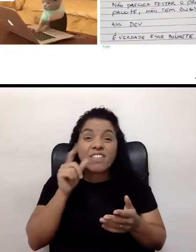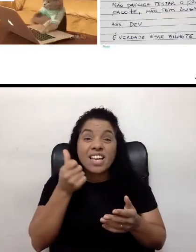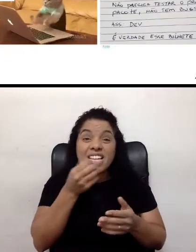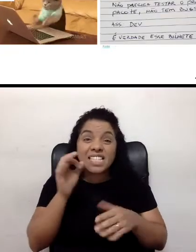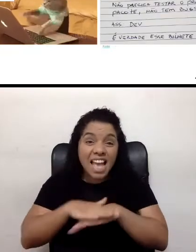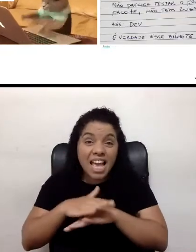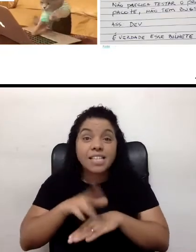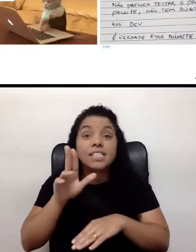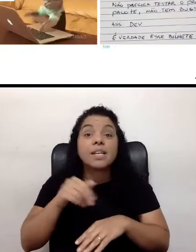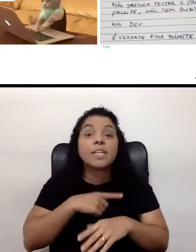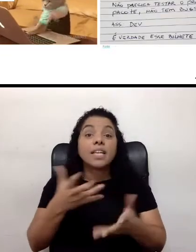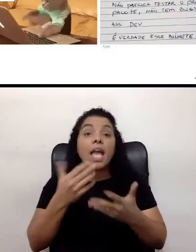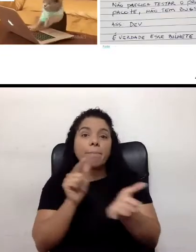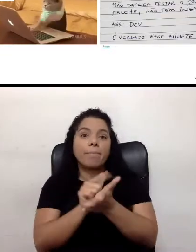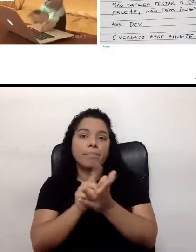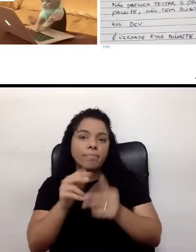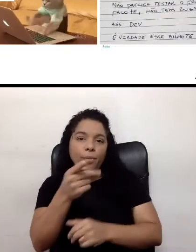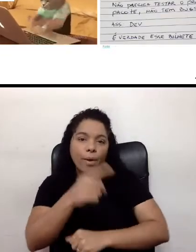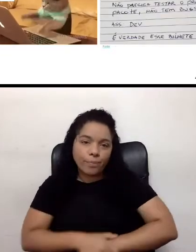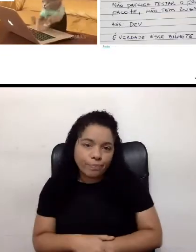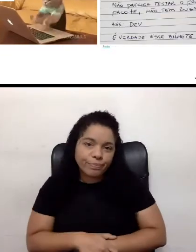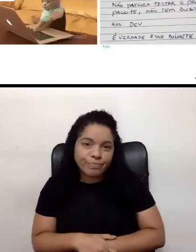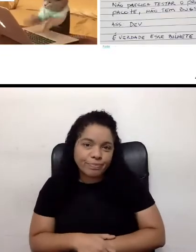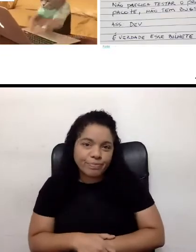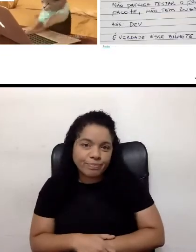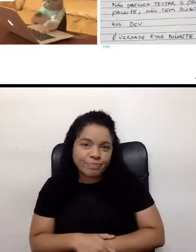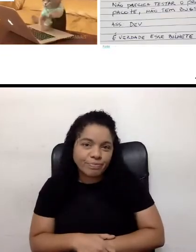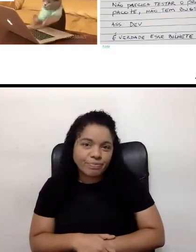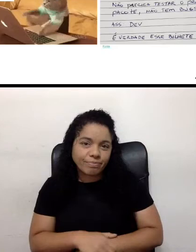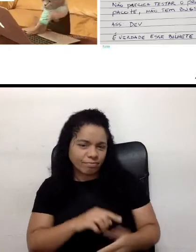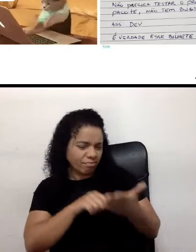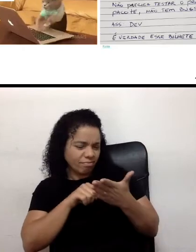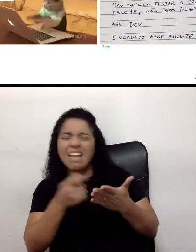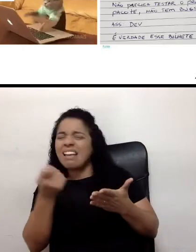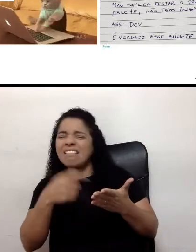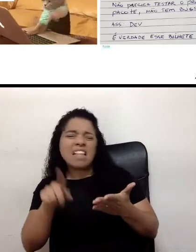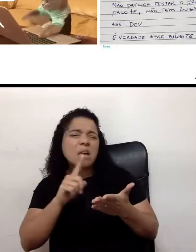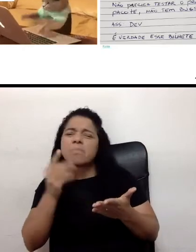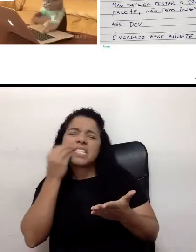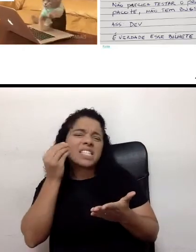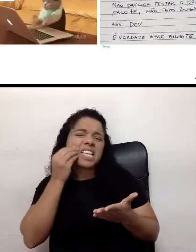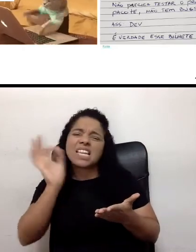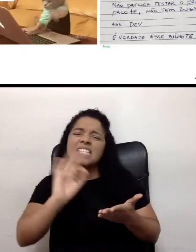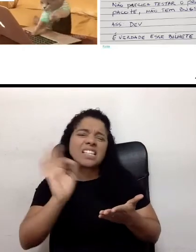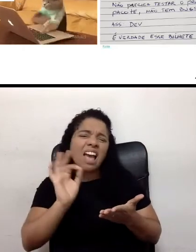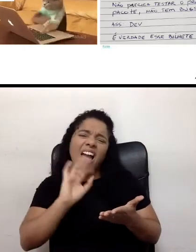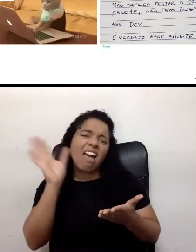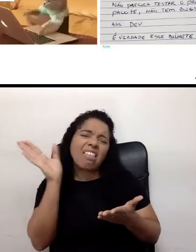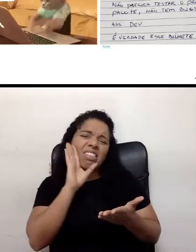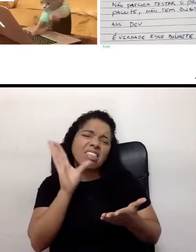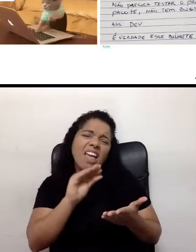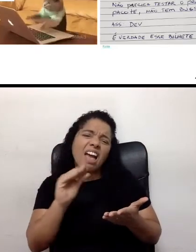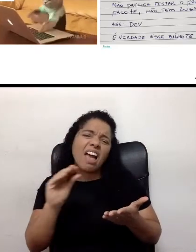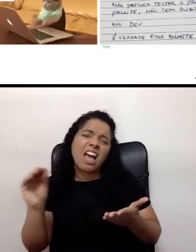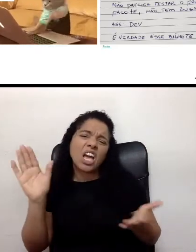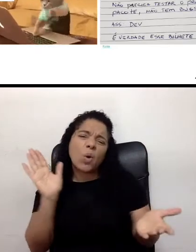Quem nunca já recebeu um bilhete desses? Não, não precisa testar, não. Tá